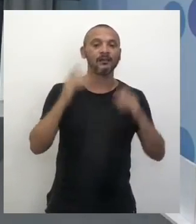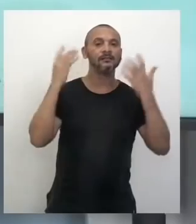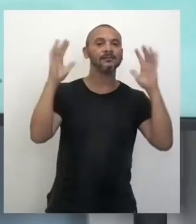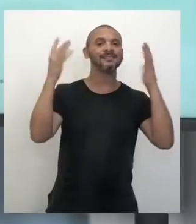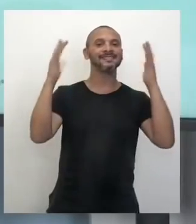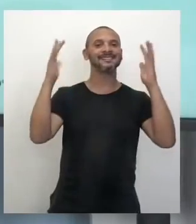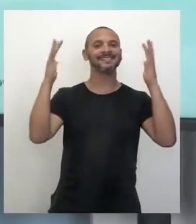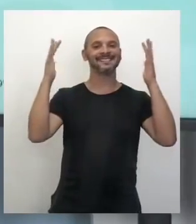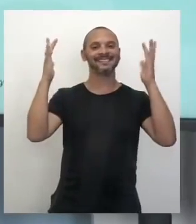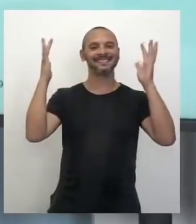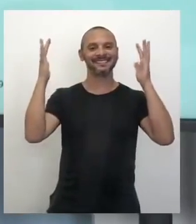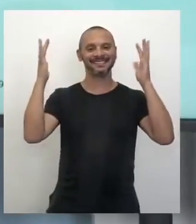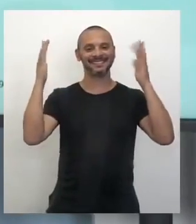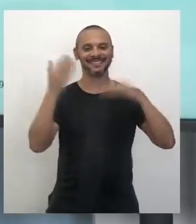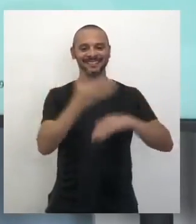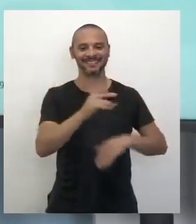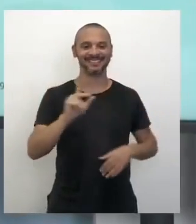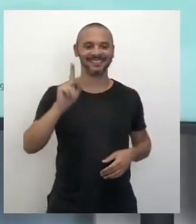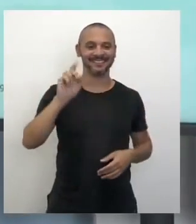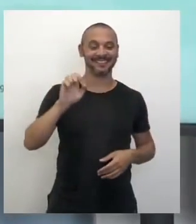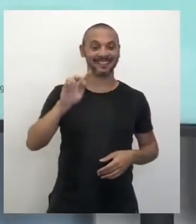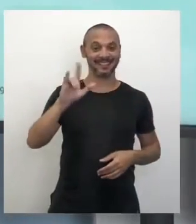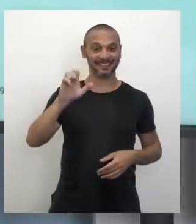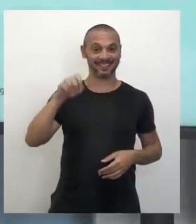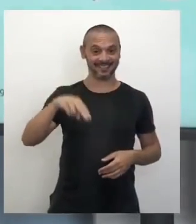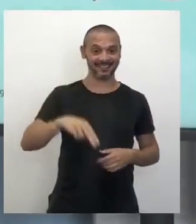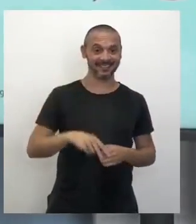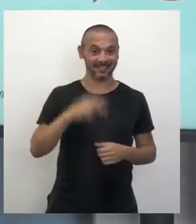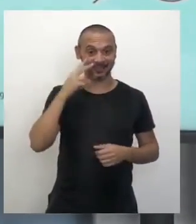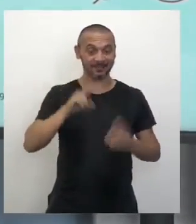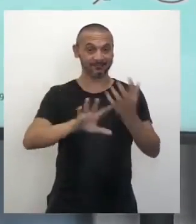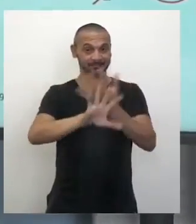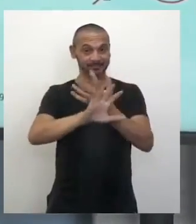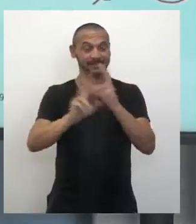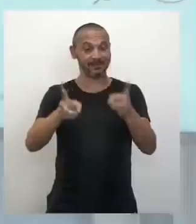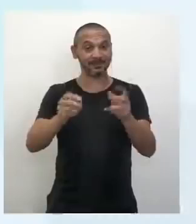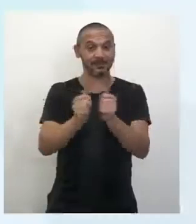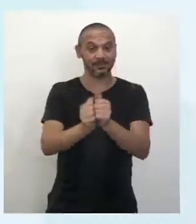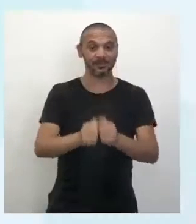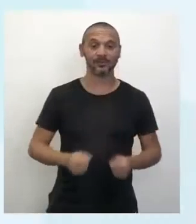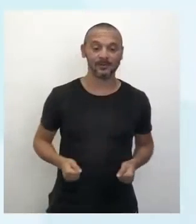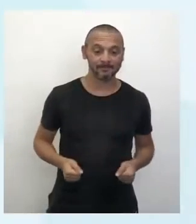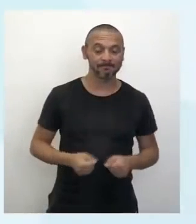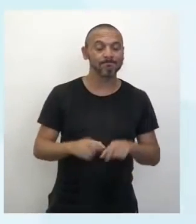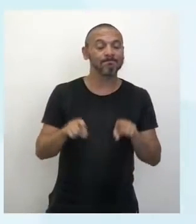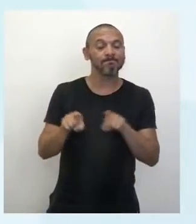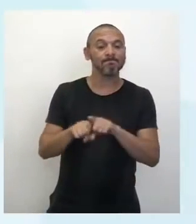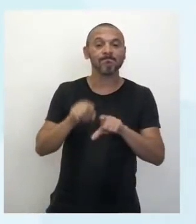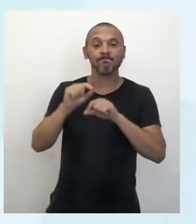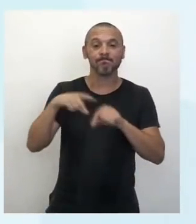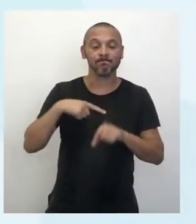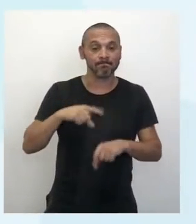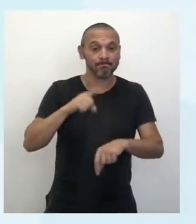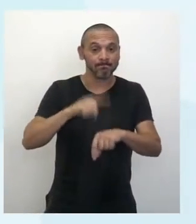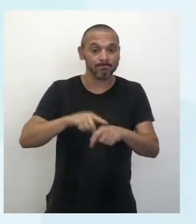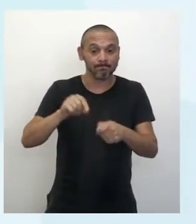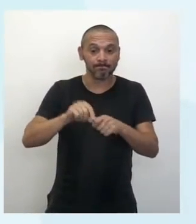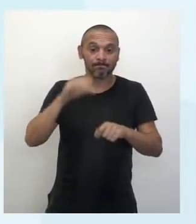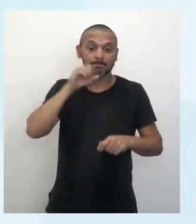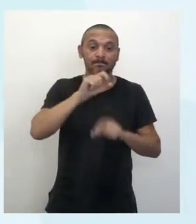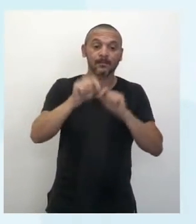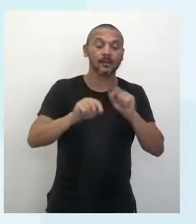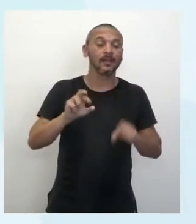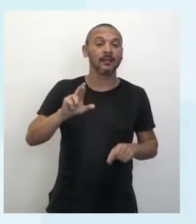Kathleen? Aê, Kathleen. Obrigada. Não sai daí da aula, não. Vem sempre com a gente aqui. E aí, eu acho que não deu tempo de fazer a